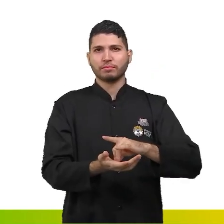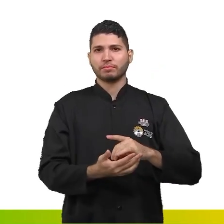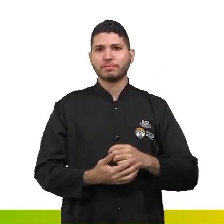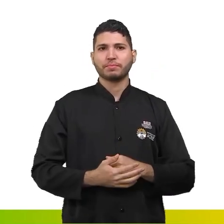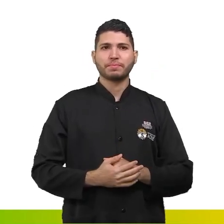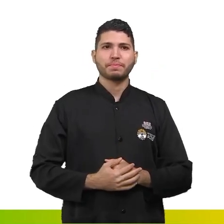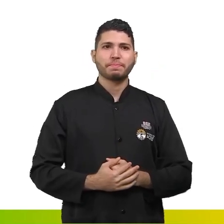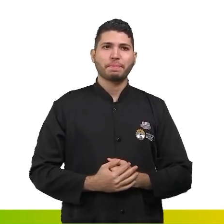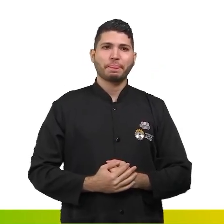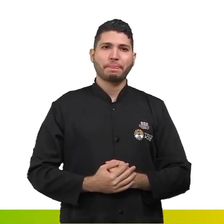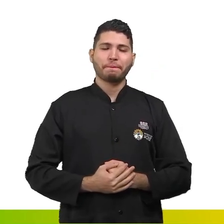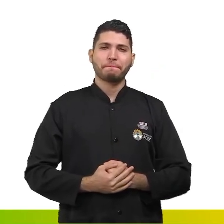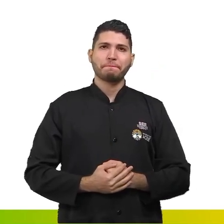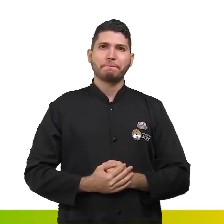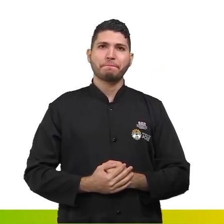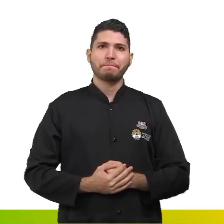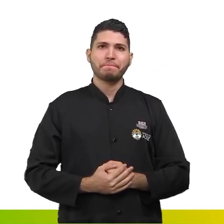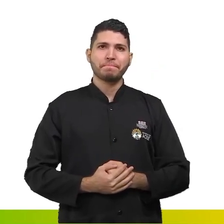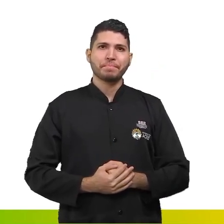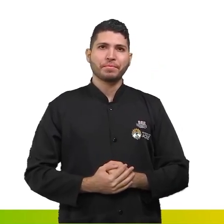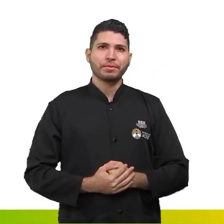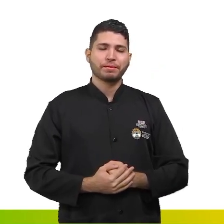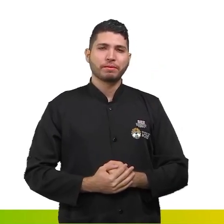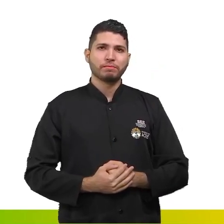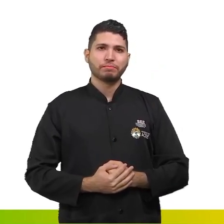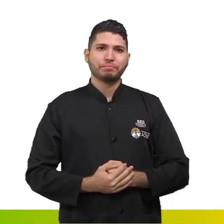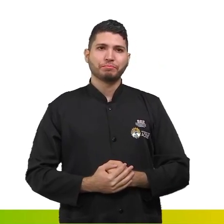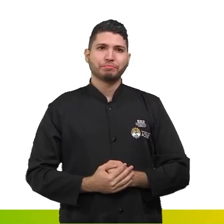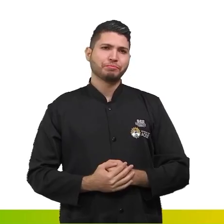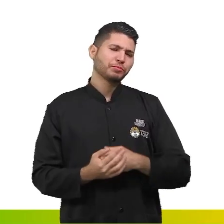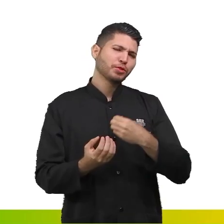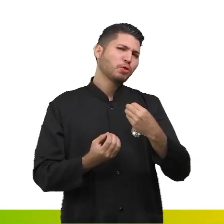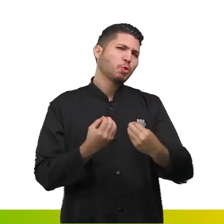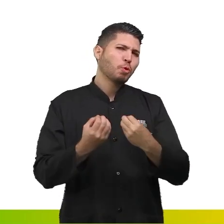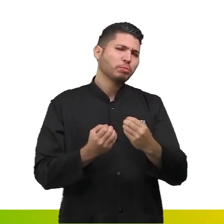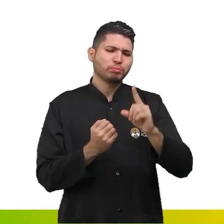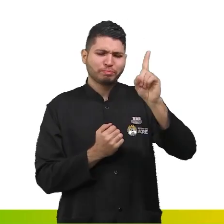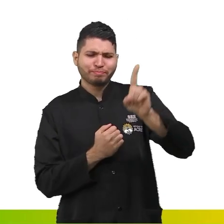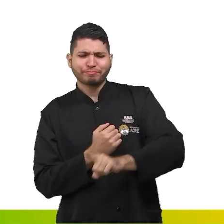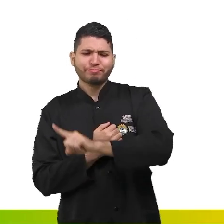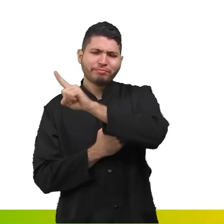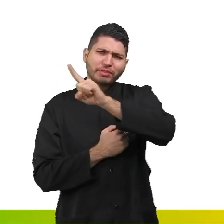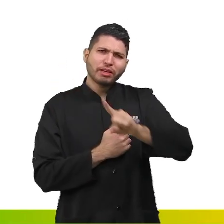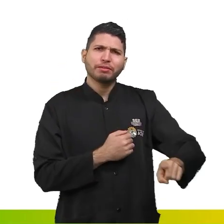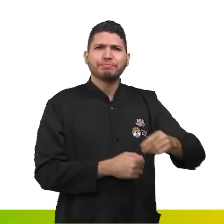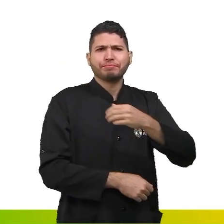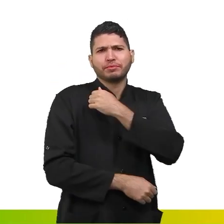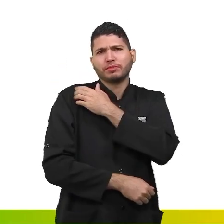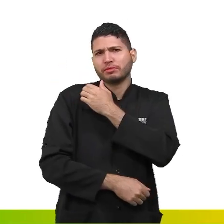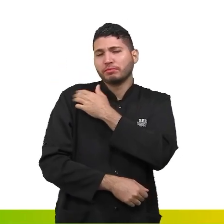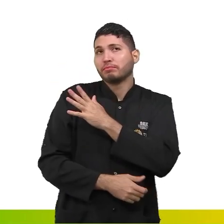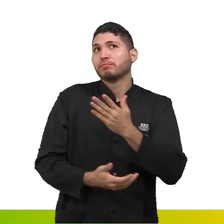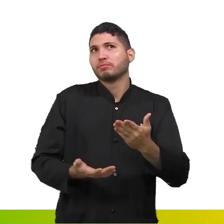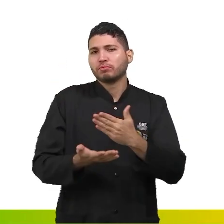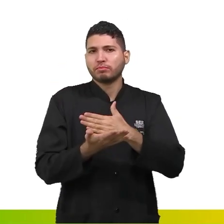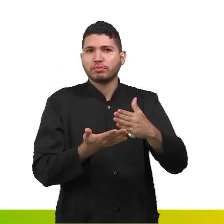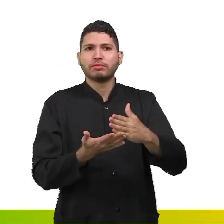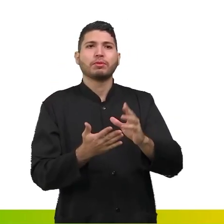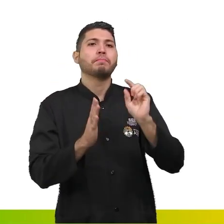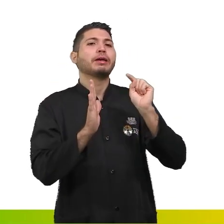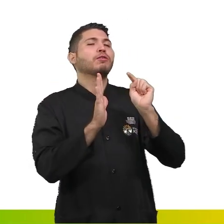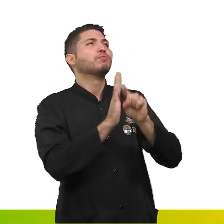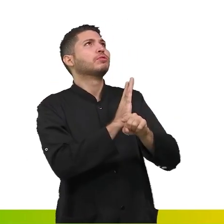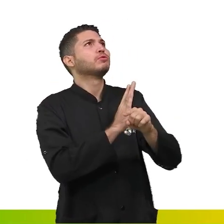então, agora, como é que a gente pode desconstruir preconceitos? Então, a primeira coisa é questionar o